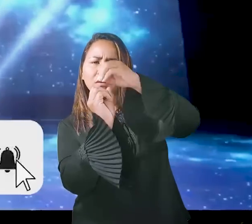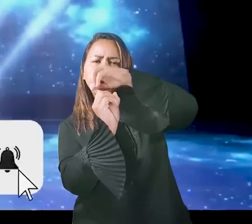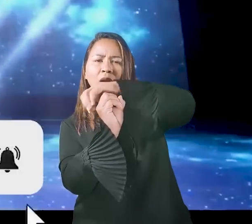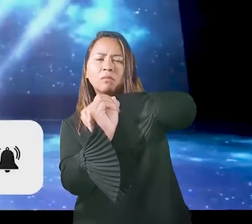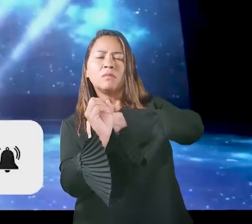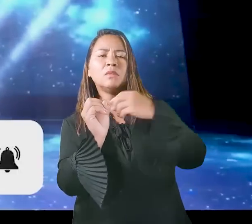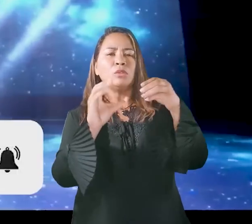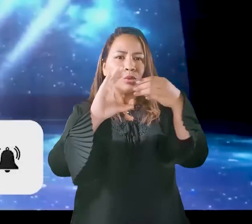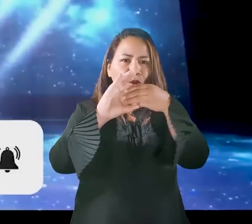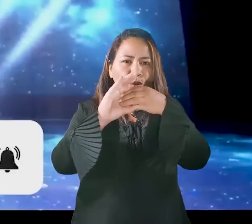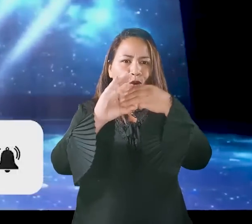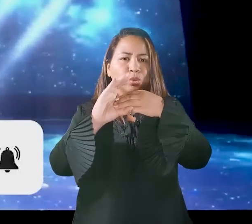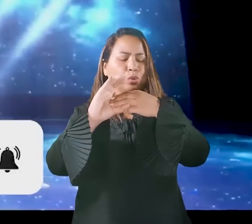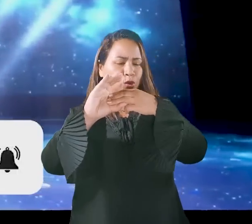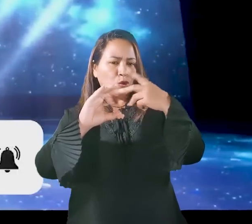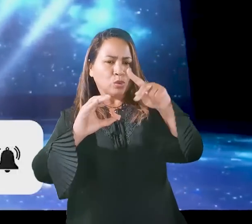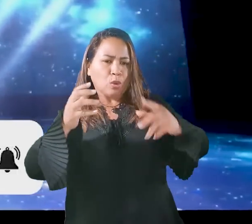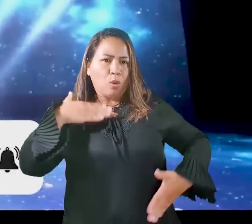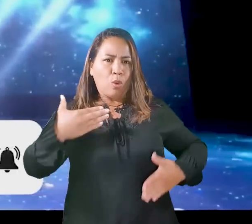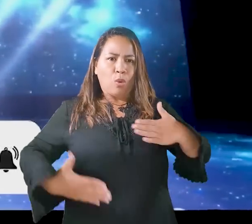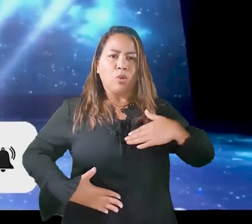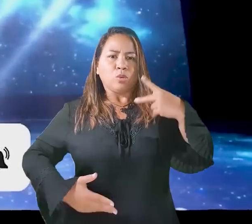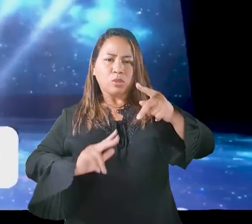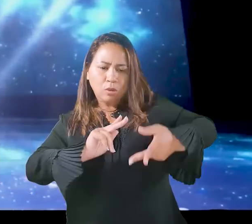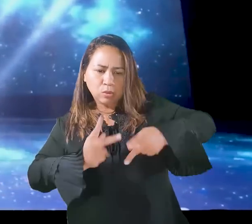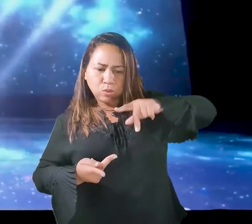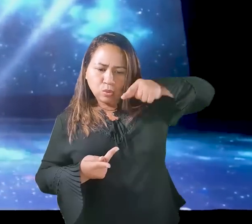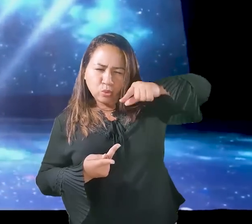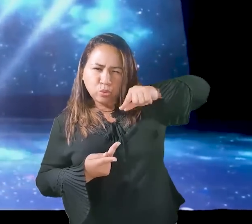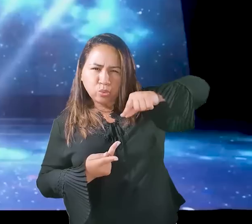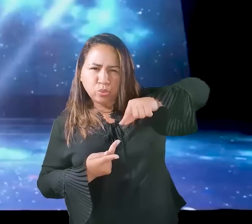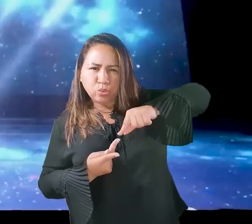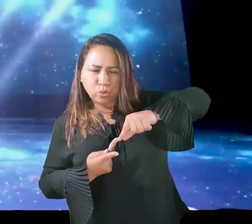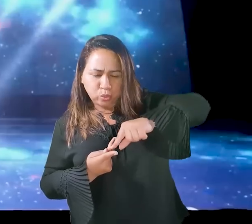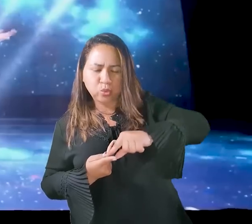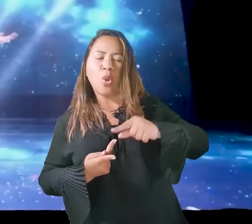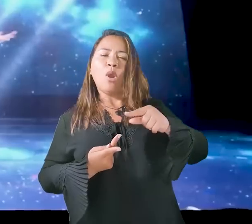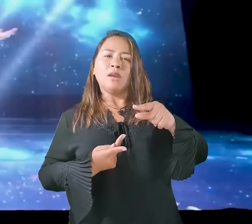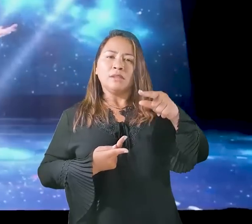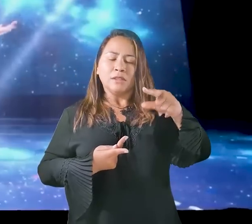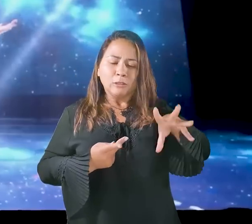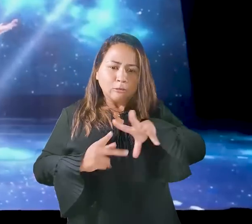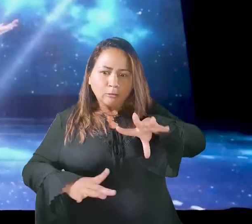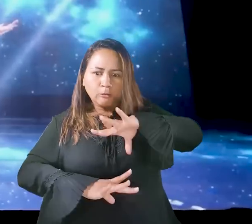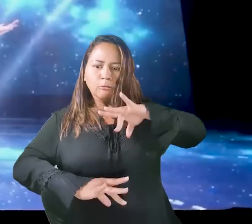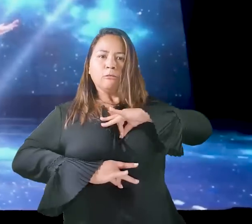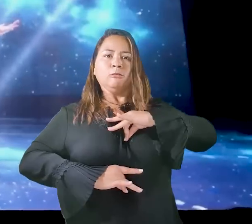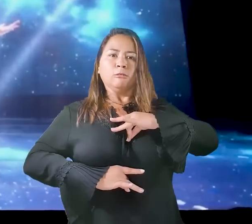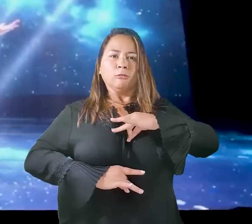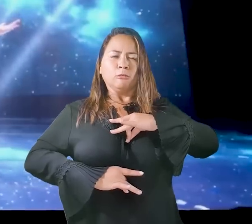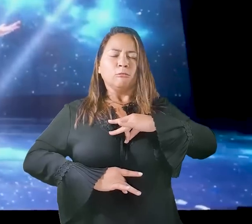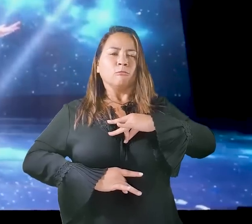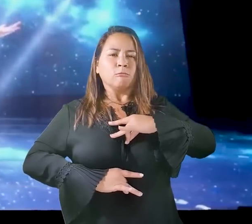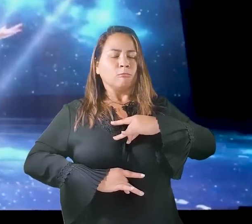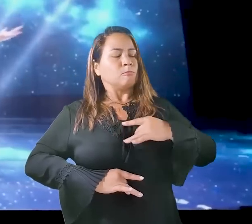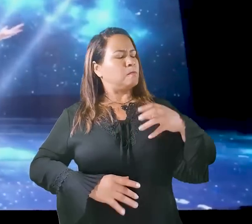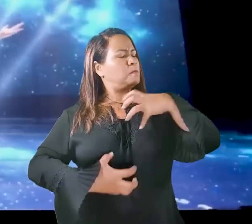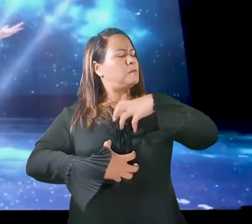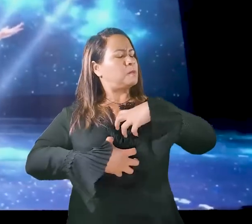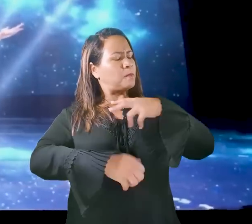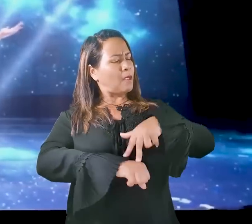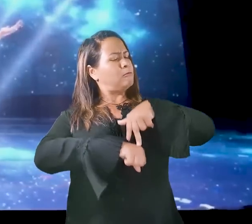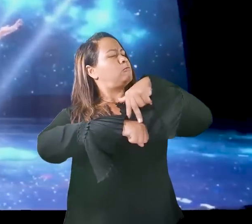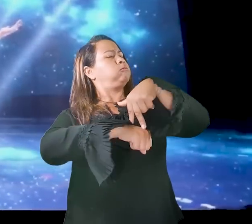É isso! Eu sou isso! Aumenta o teu tamanho, abre os braços e comunica ao